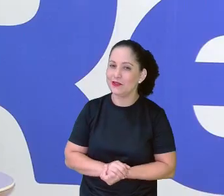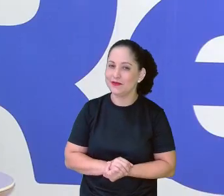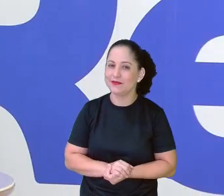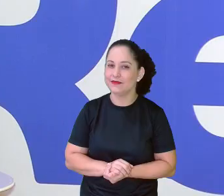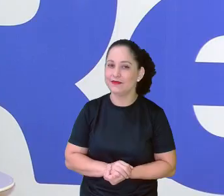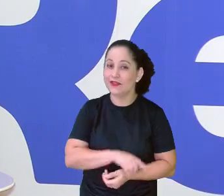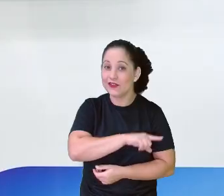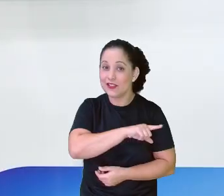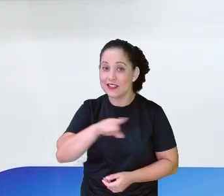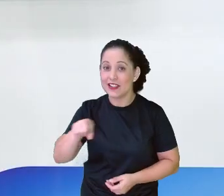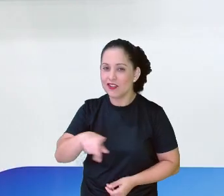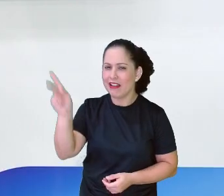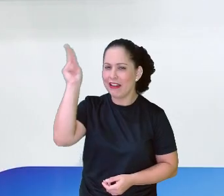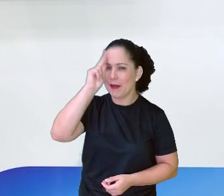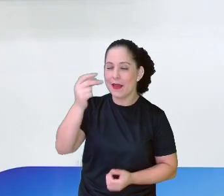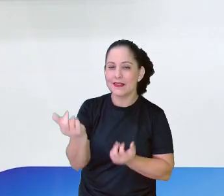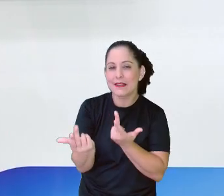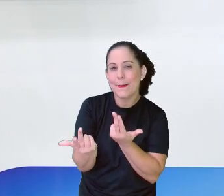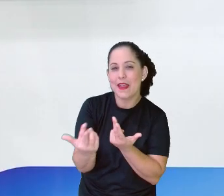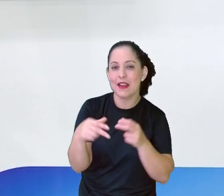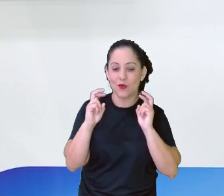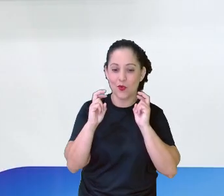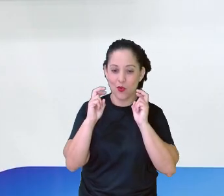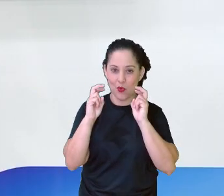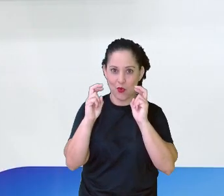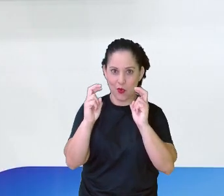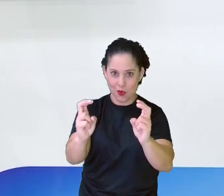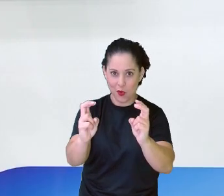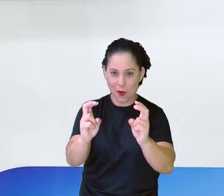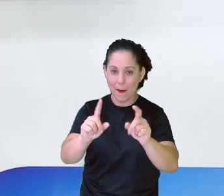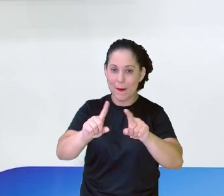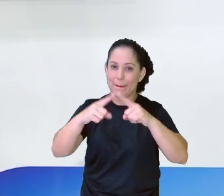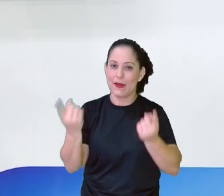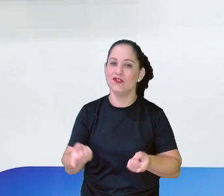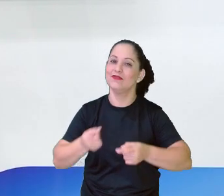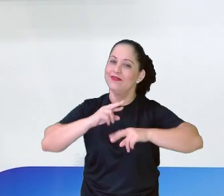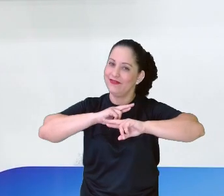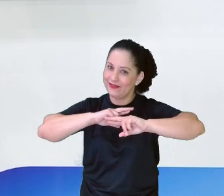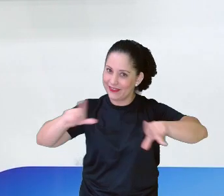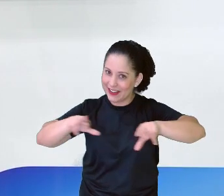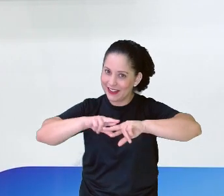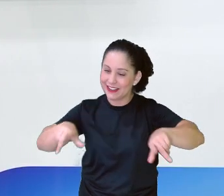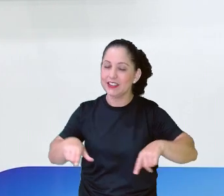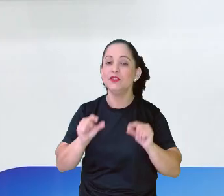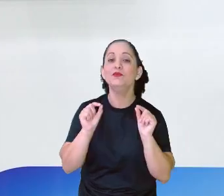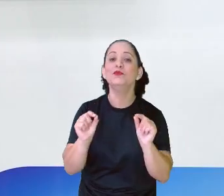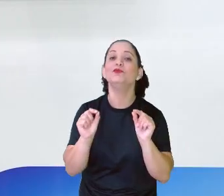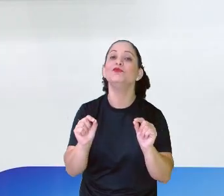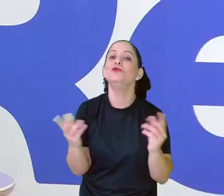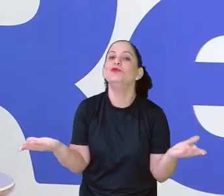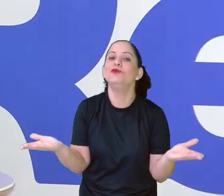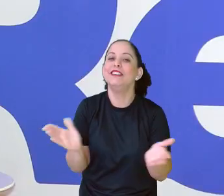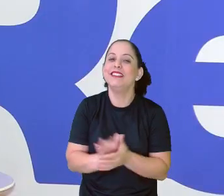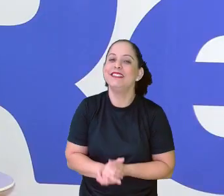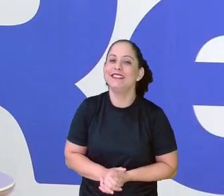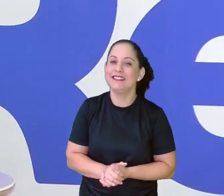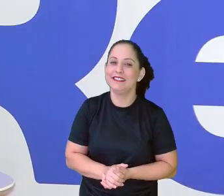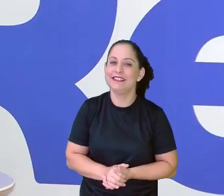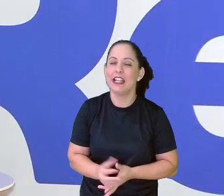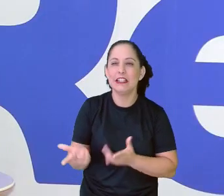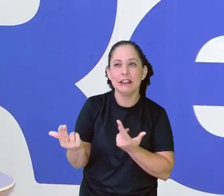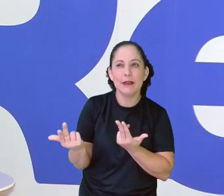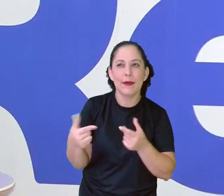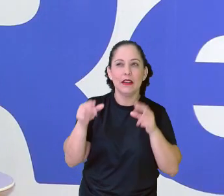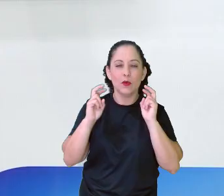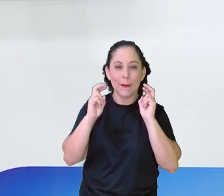Lembra o metrô, mas não é o metrô. Será, hein, gente? Lembra o